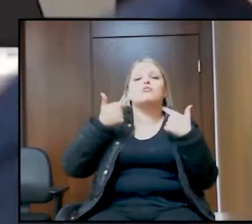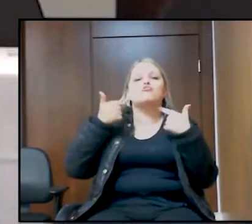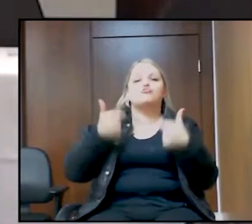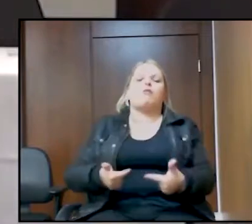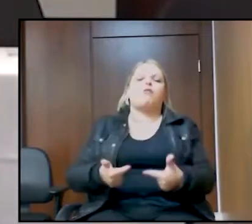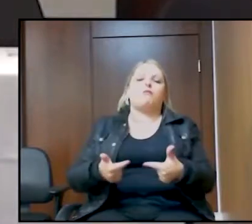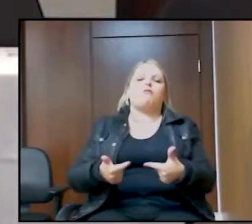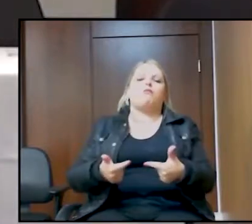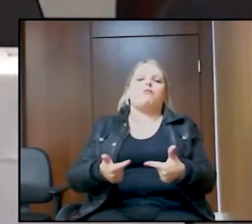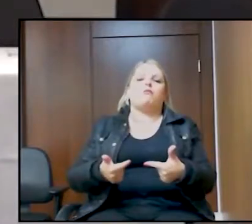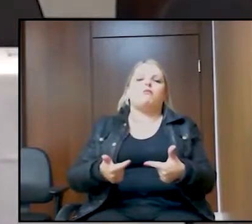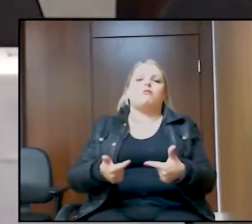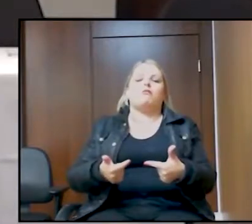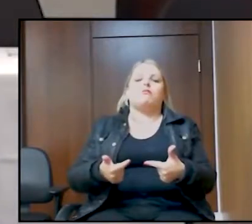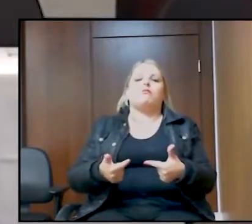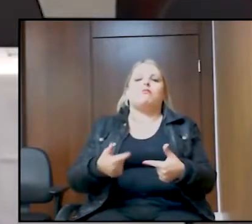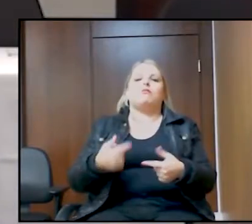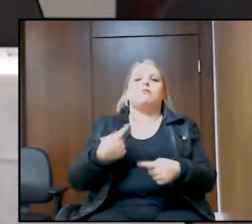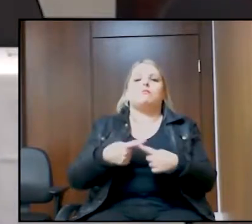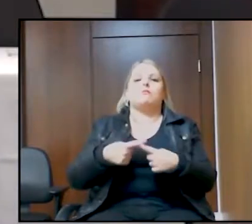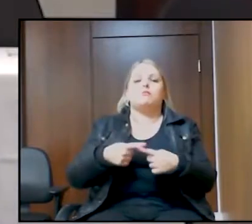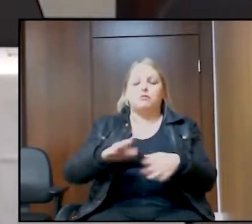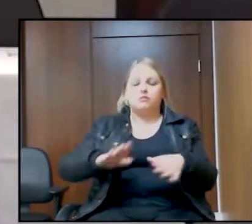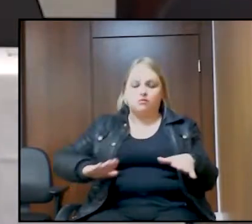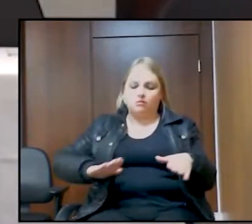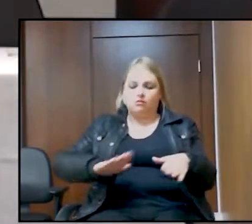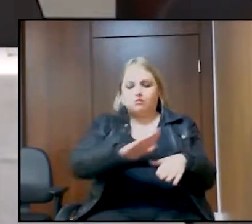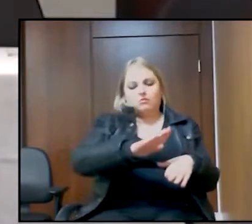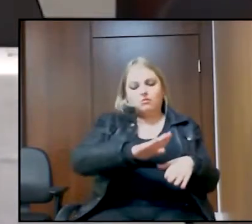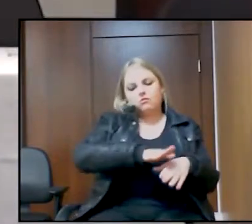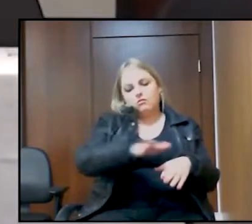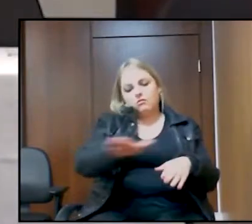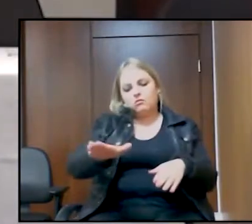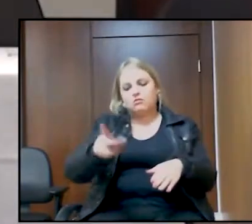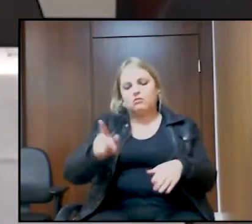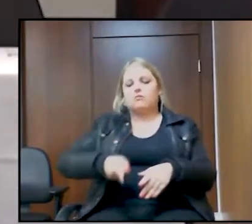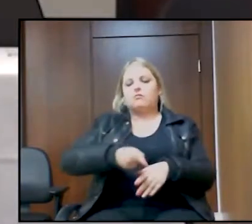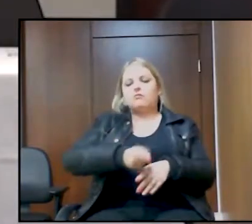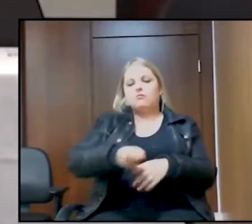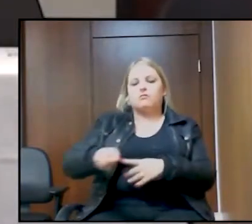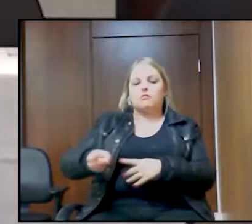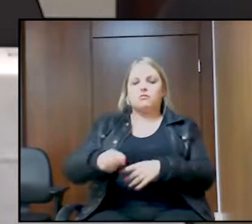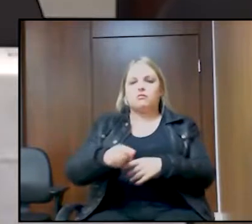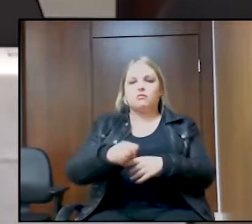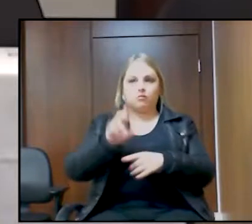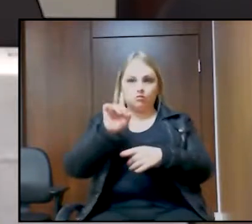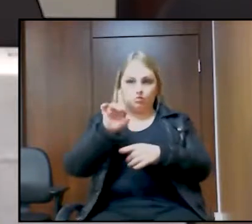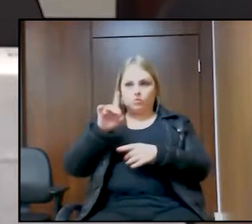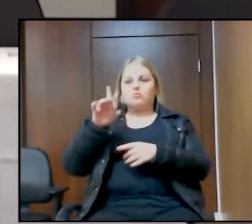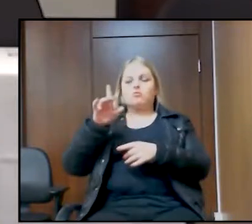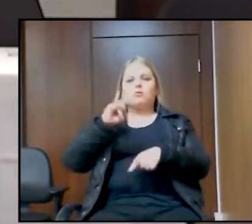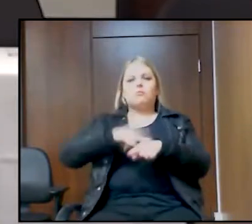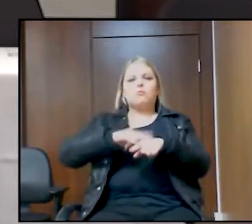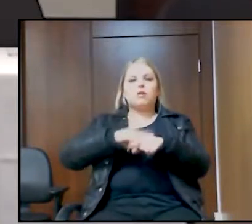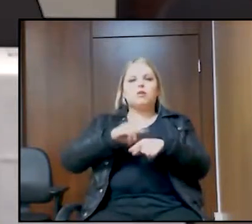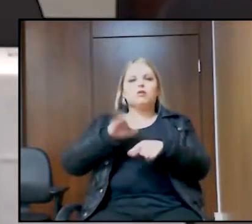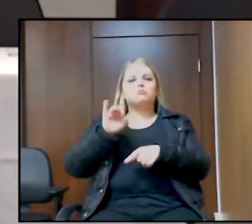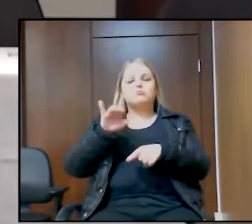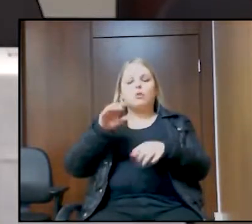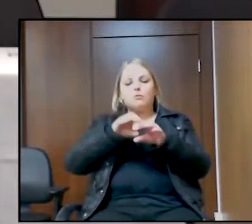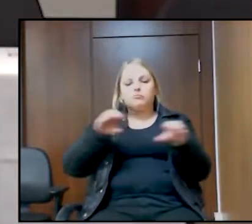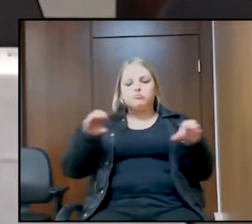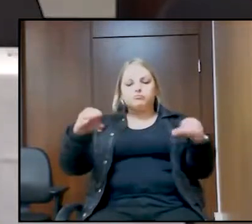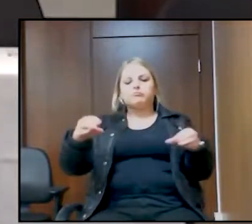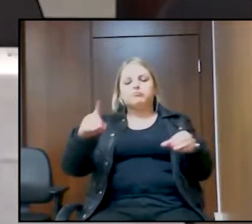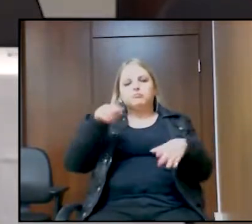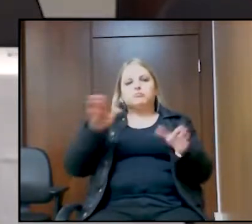No sentido de que bota uma rampa, um piso tátil, uma barra no banheiro e pronto, aquilo já é acessível, que é